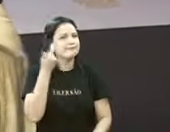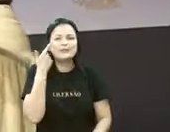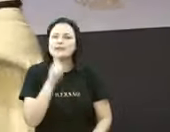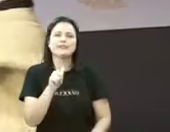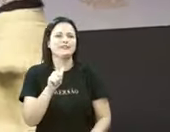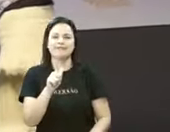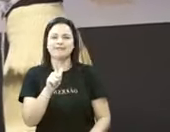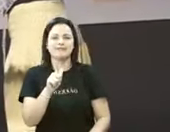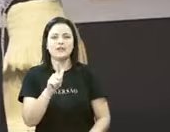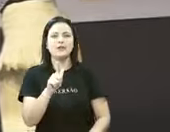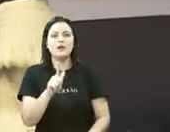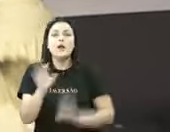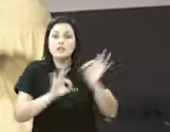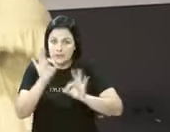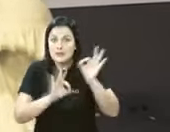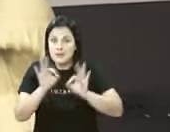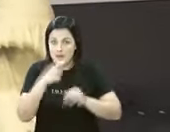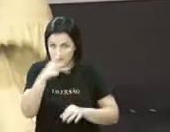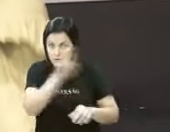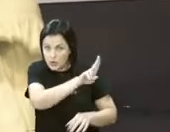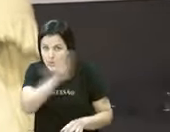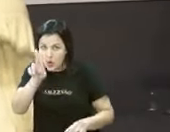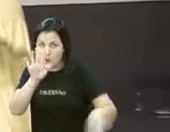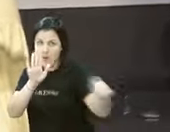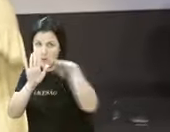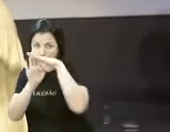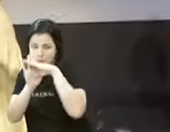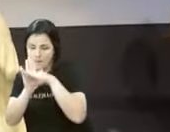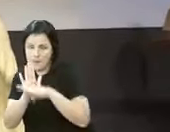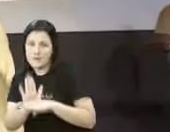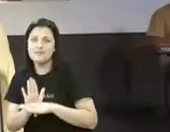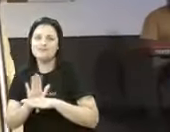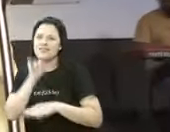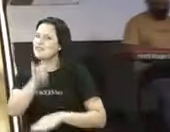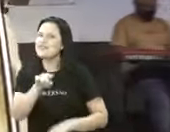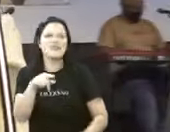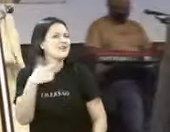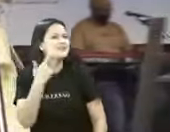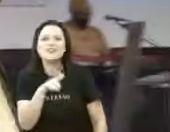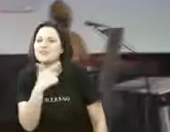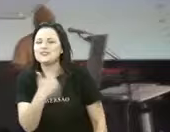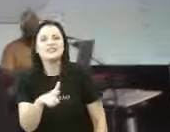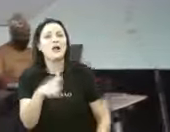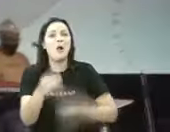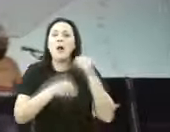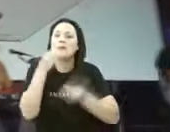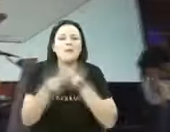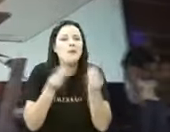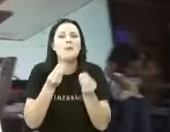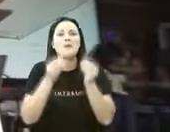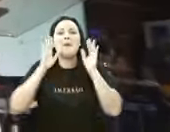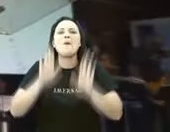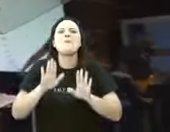Se prepare para ter um nome em listas que talvez você não teria. Mas o arqueiro está dizendo,